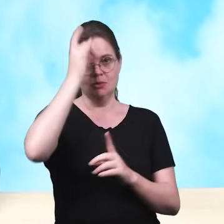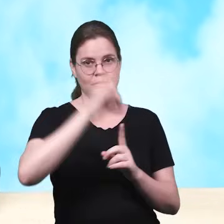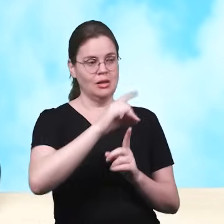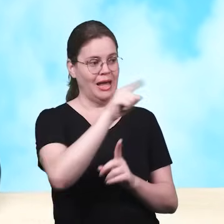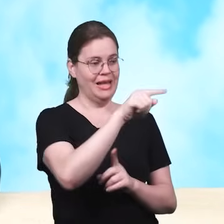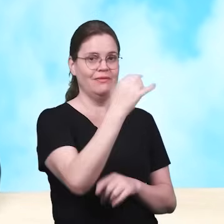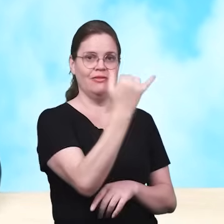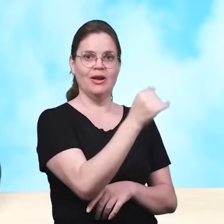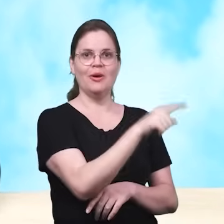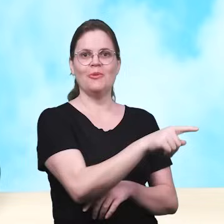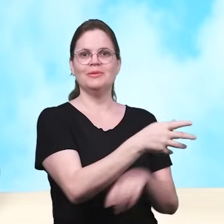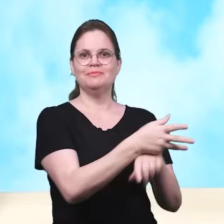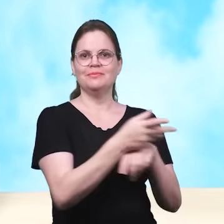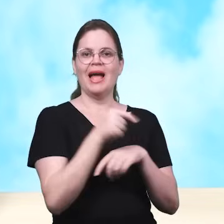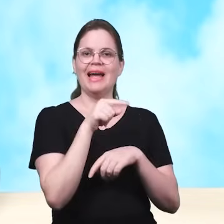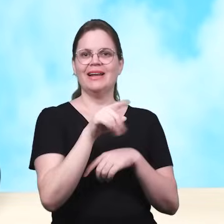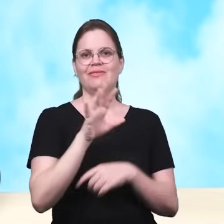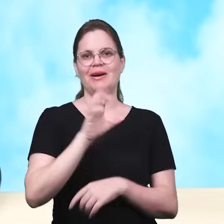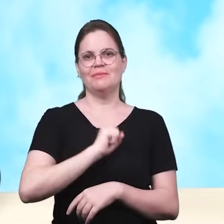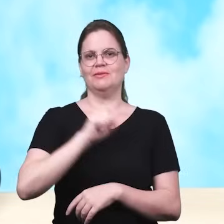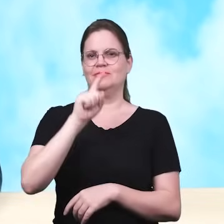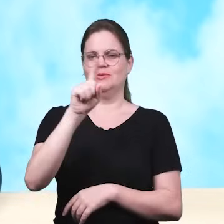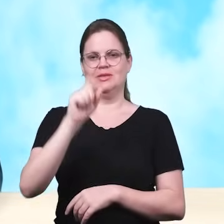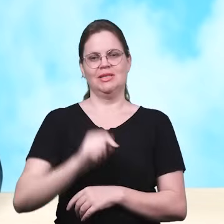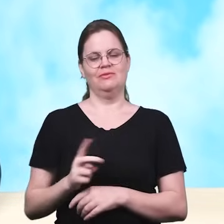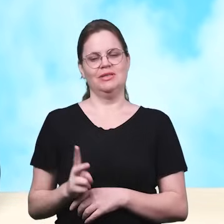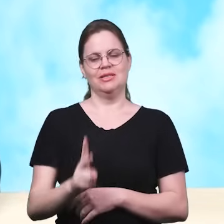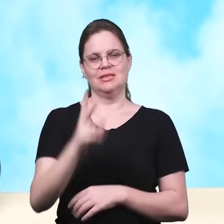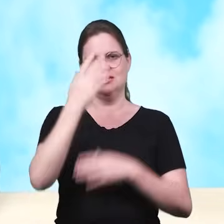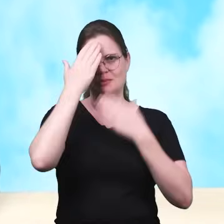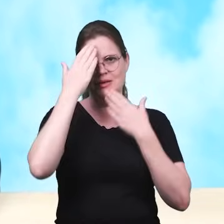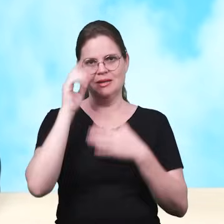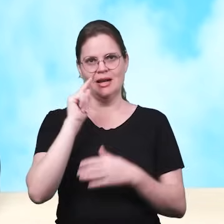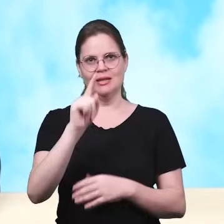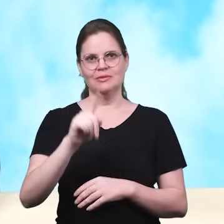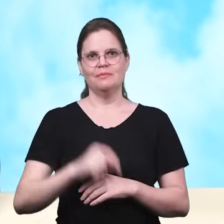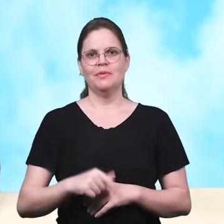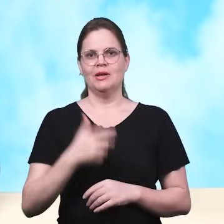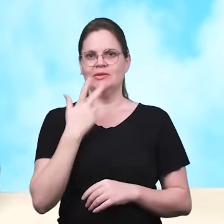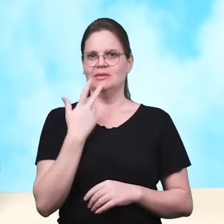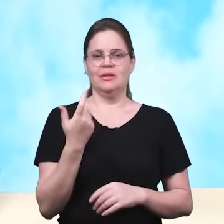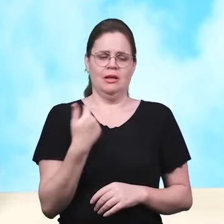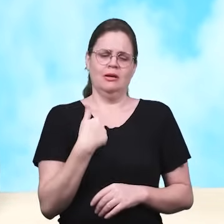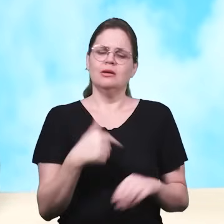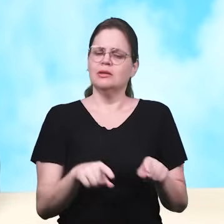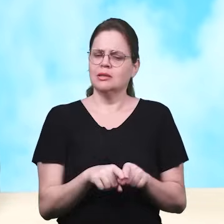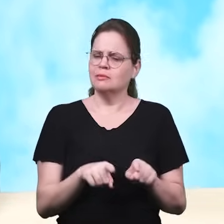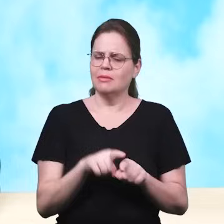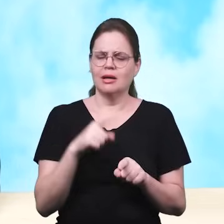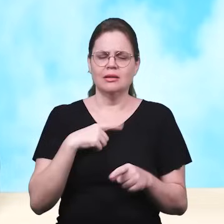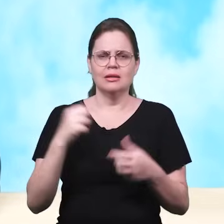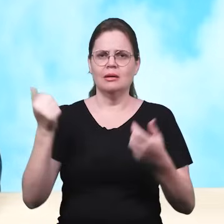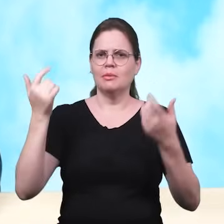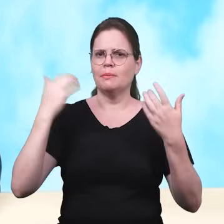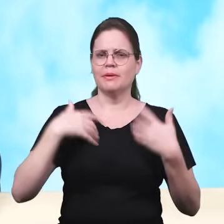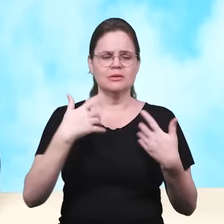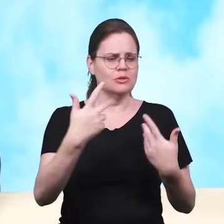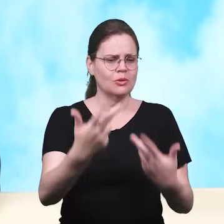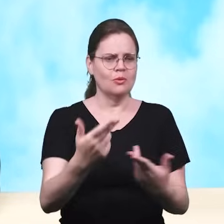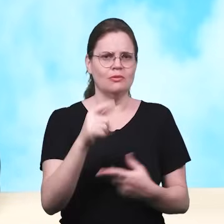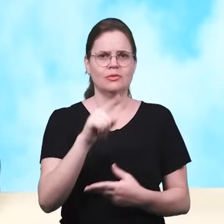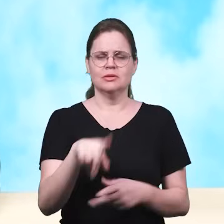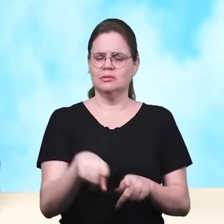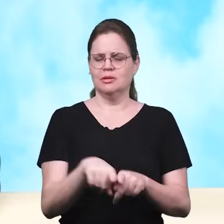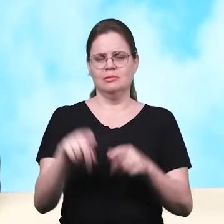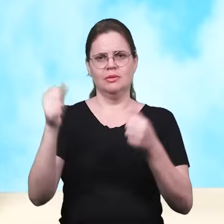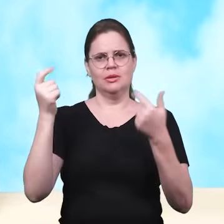vai orar por você para sempre. Ela vai ser grata a você e você vai dizer para ela, não, eu também recebi o maná. Eu também sou igual a você, eu também recebi